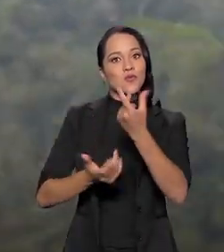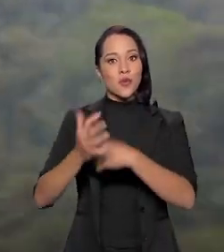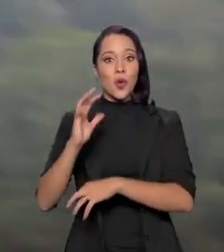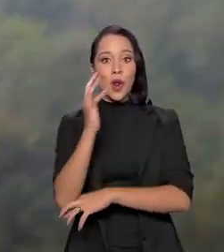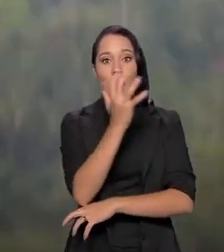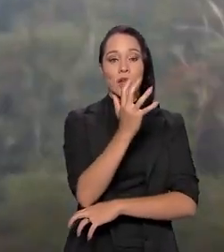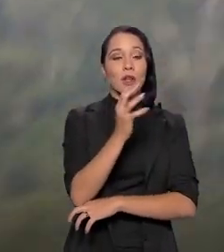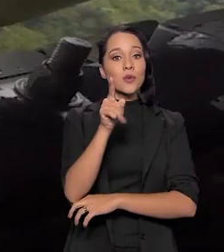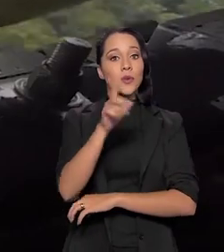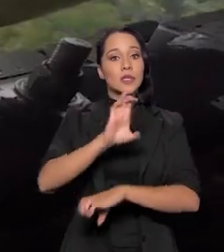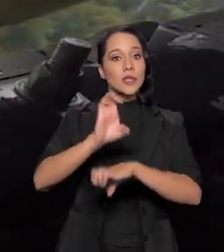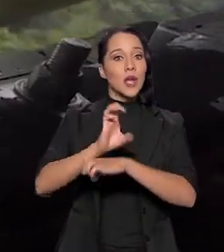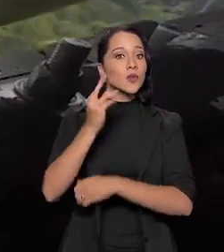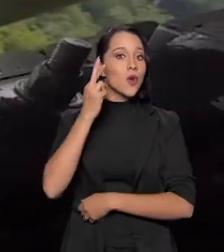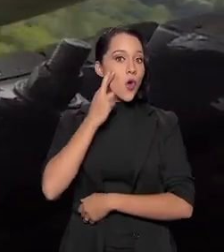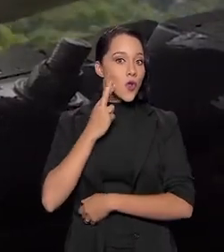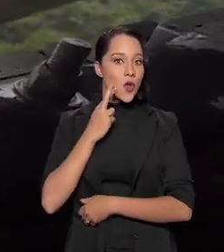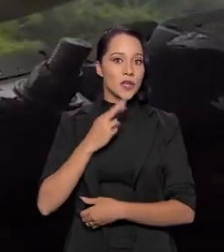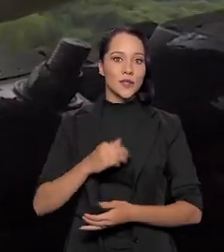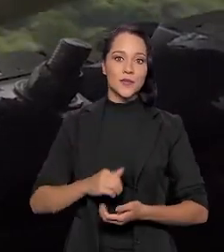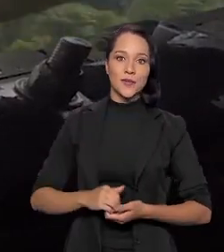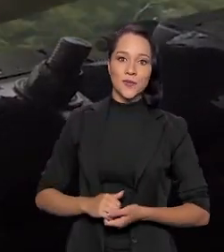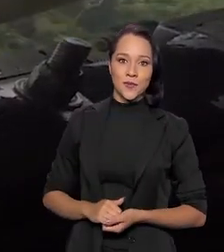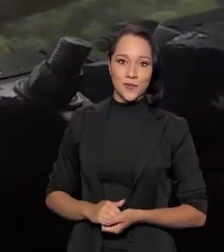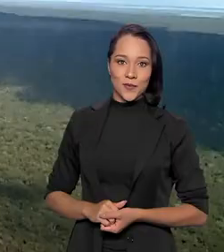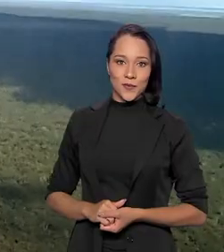das queimadas entre os principais estão juntos